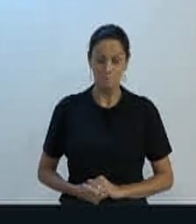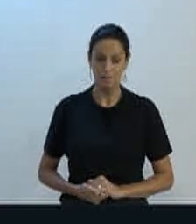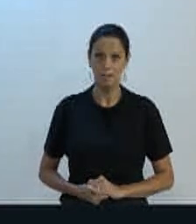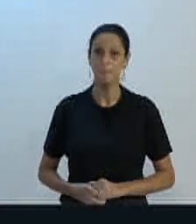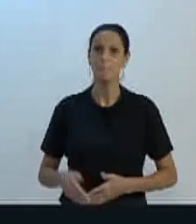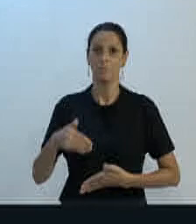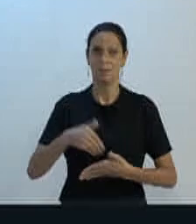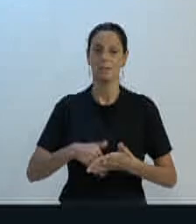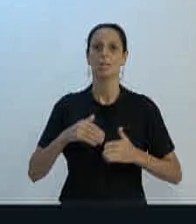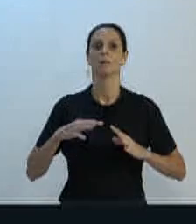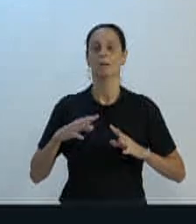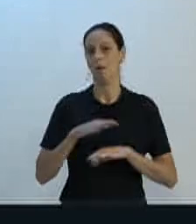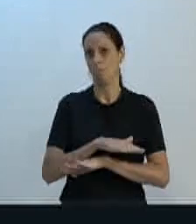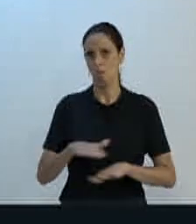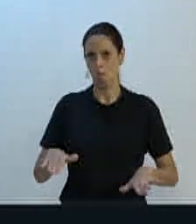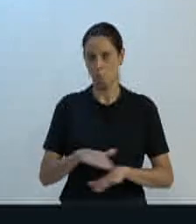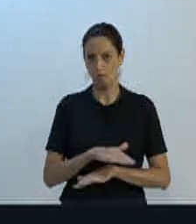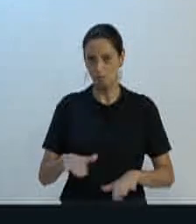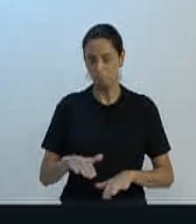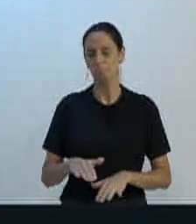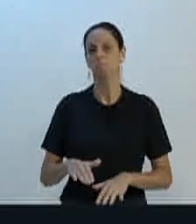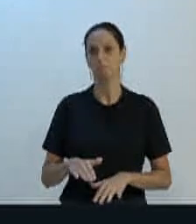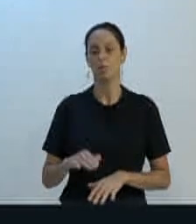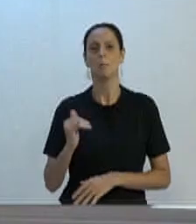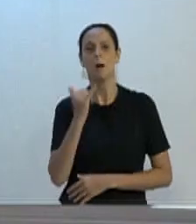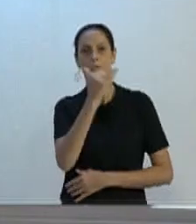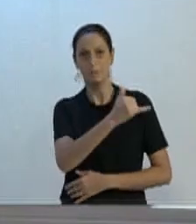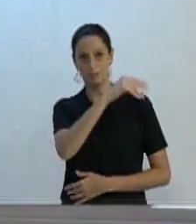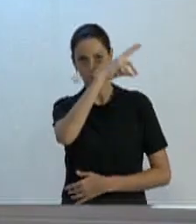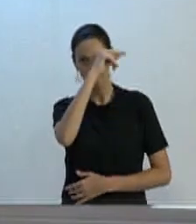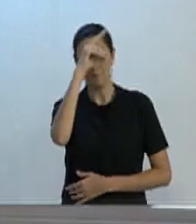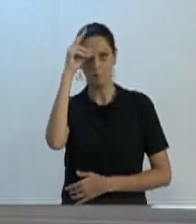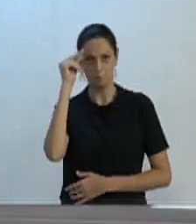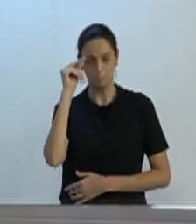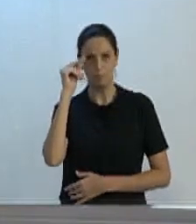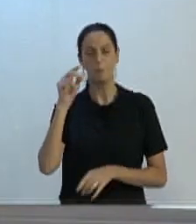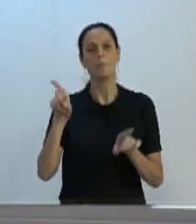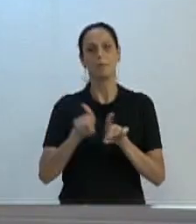encerrada. Então, acatado e comunique seu executivo e ao arquivo.